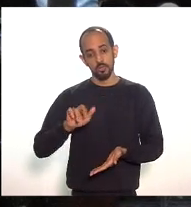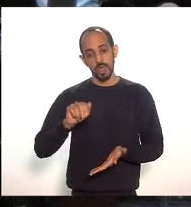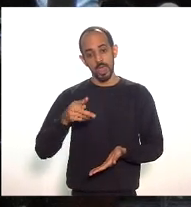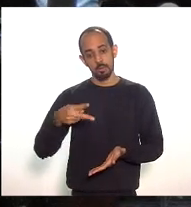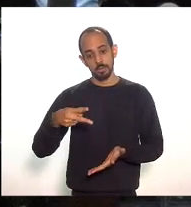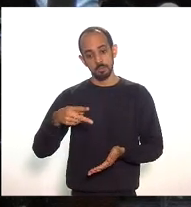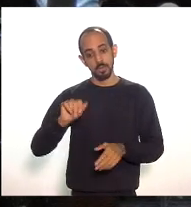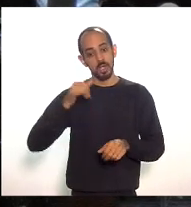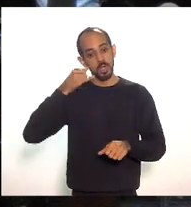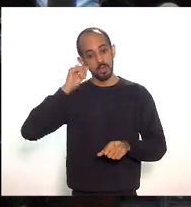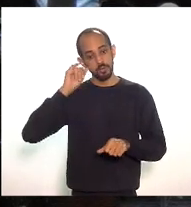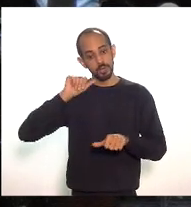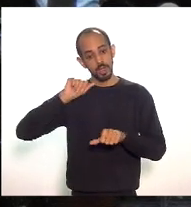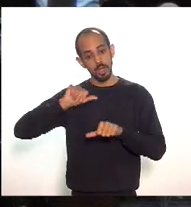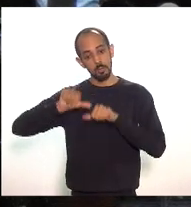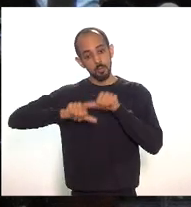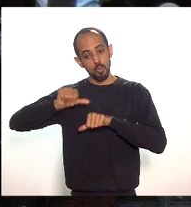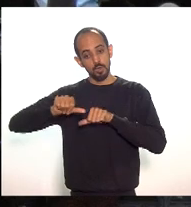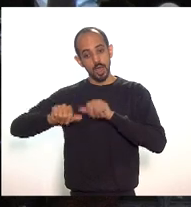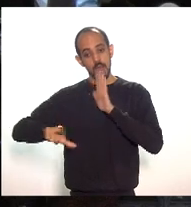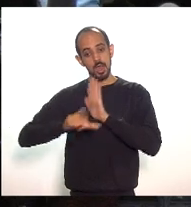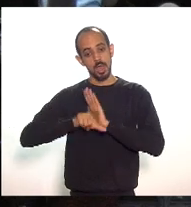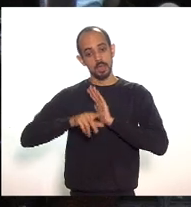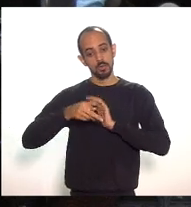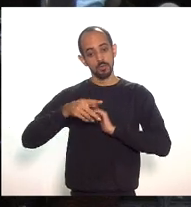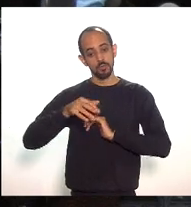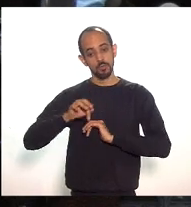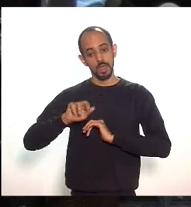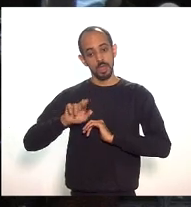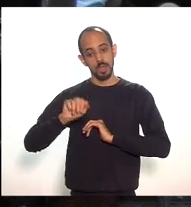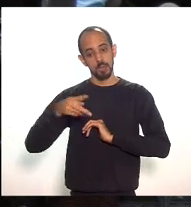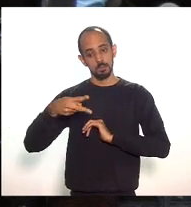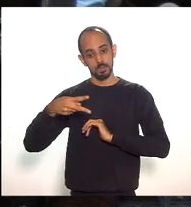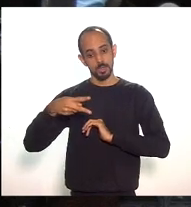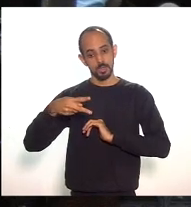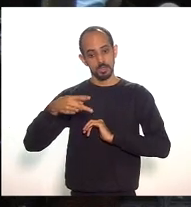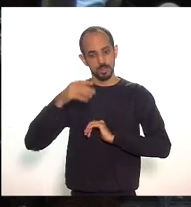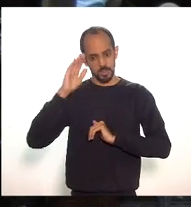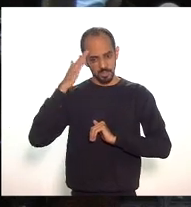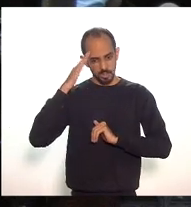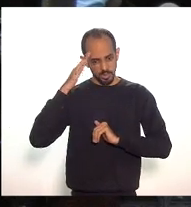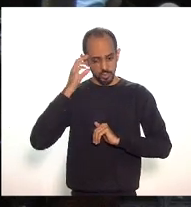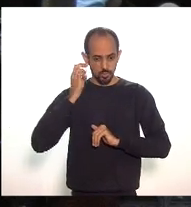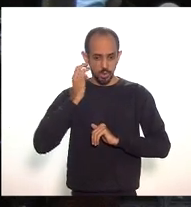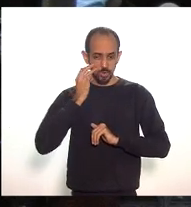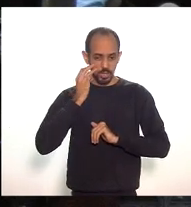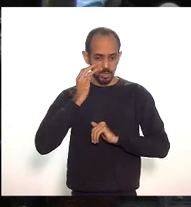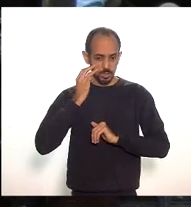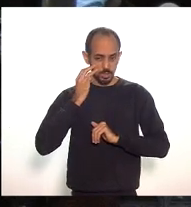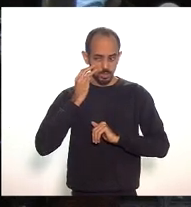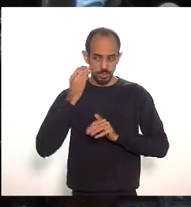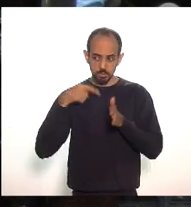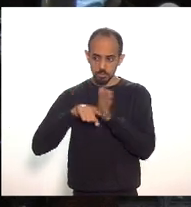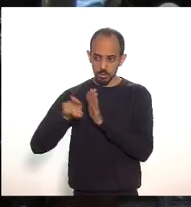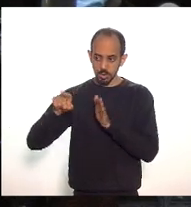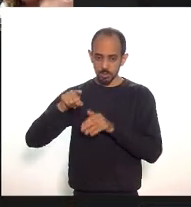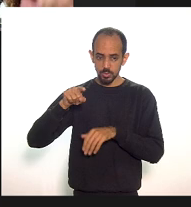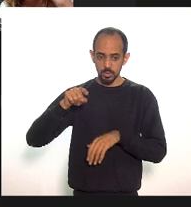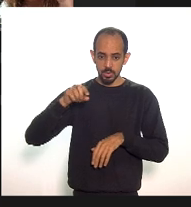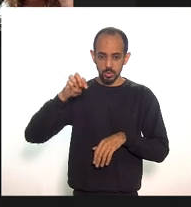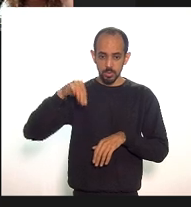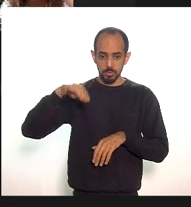altera a lei do fec o silêncio tá entendido waldeck até dia do carro domingo